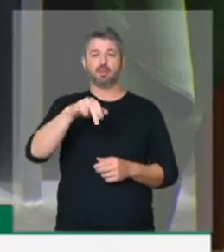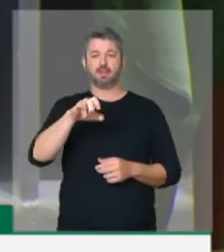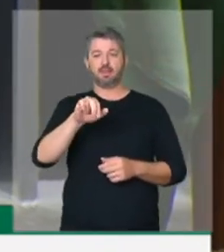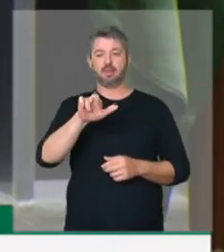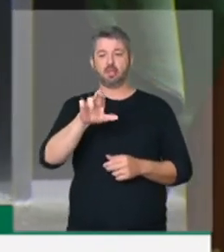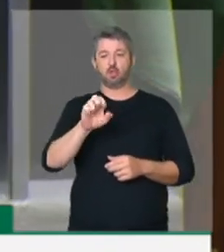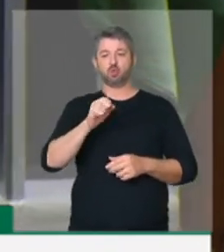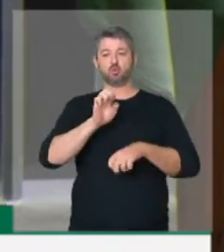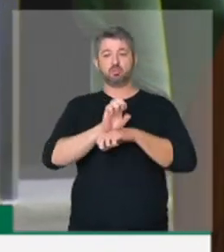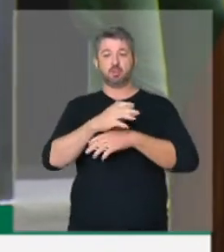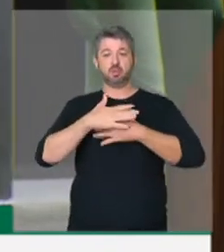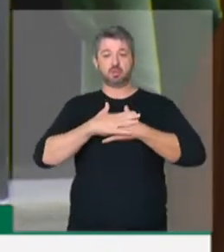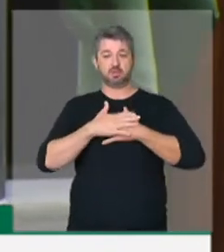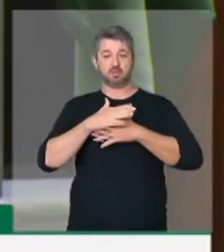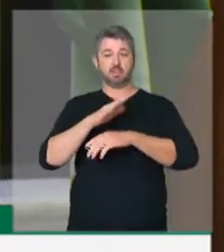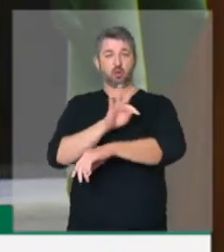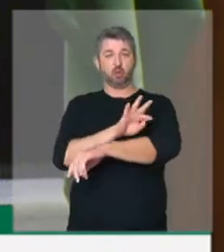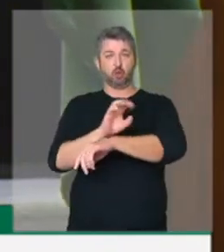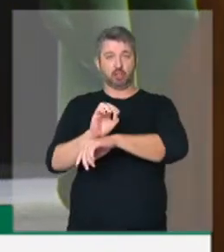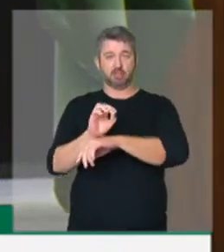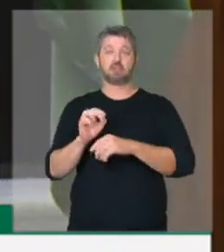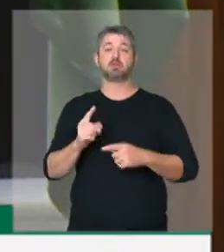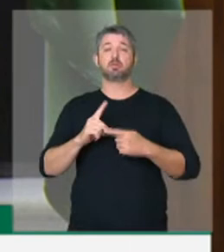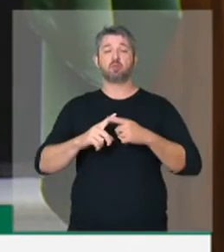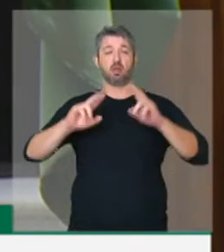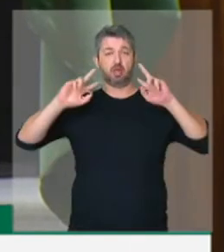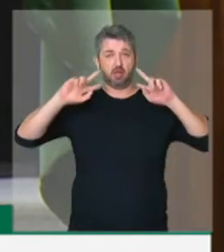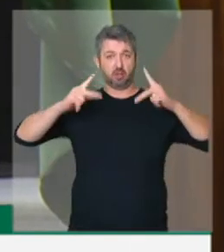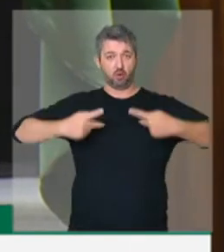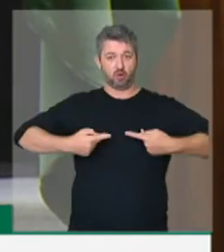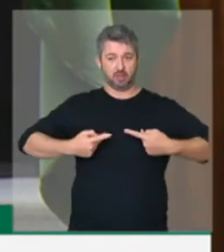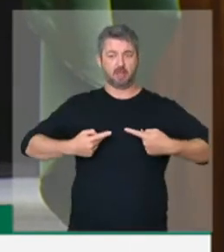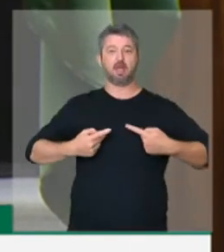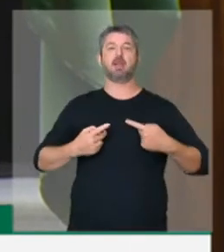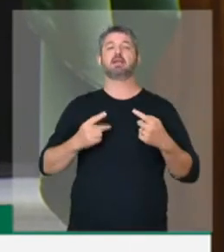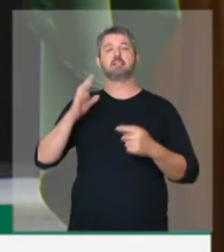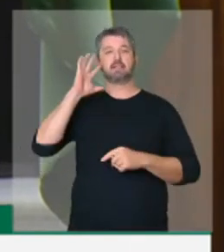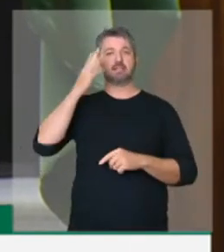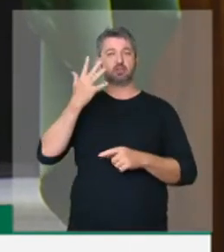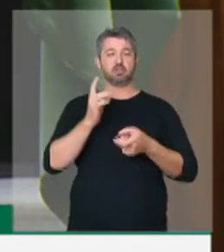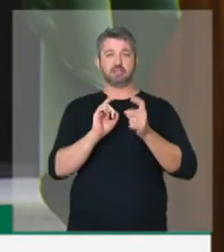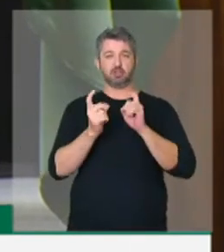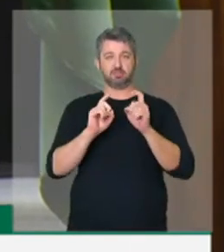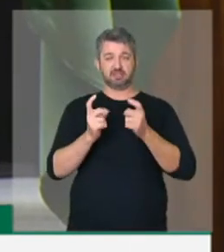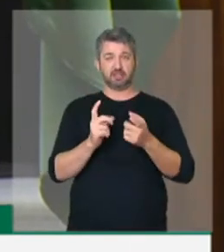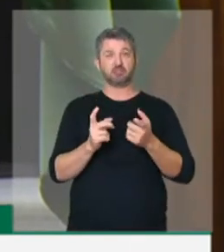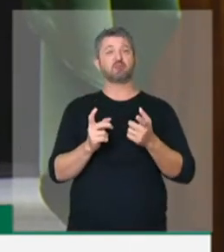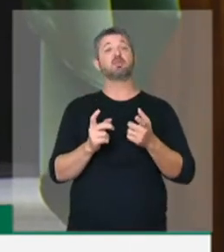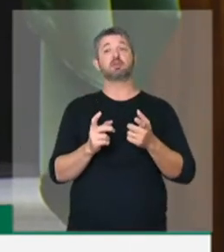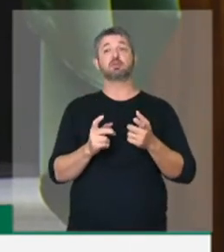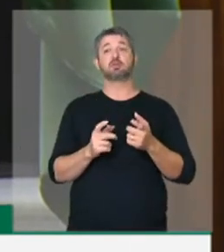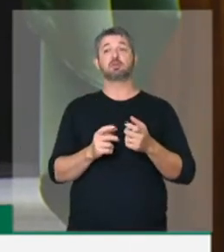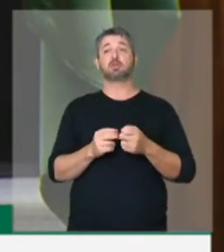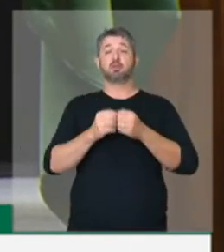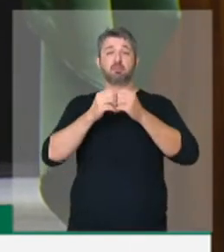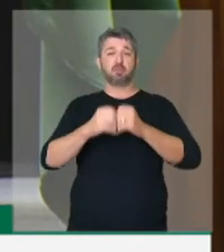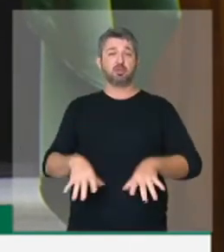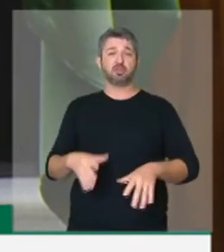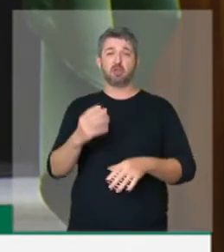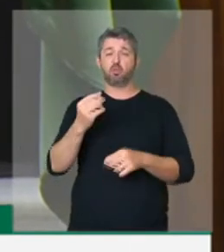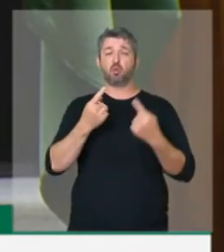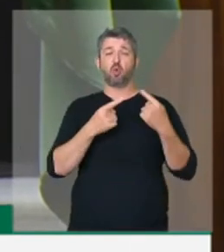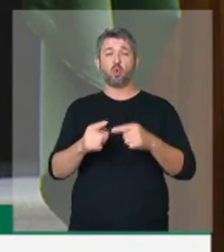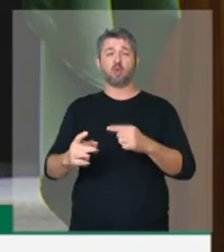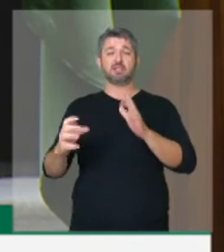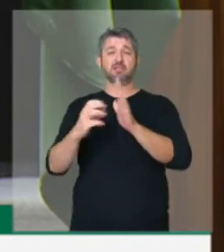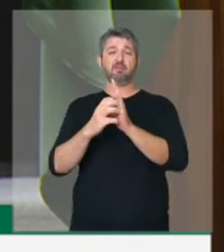do Tocantins, que reconhece atos administrativos que foram muito lesivos a servidores,